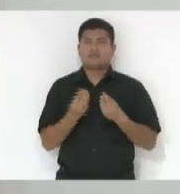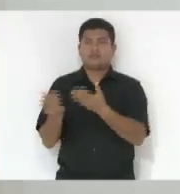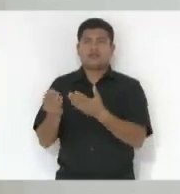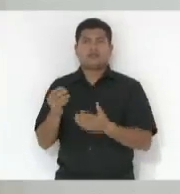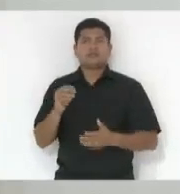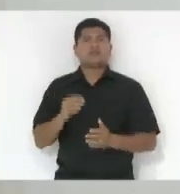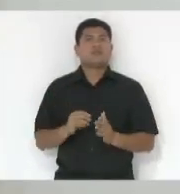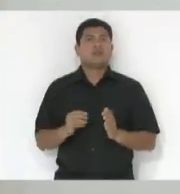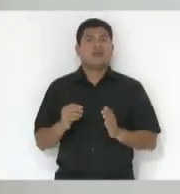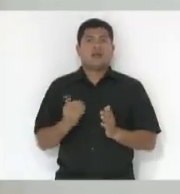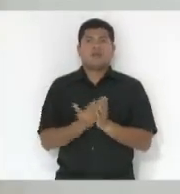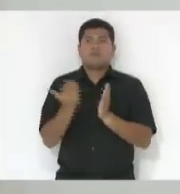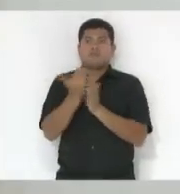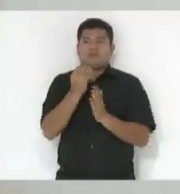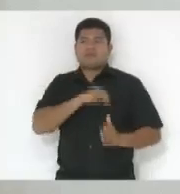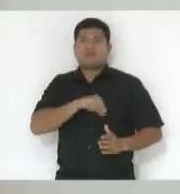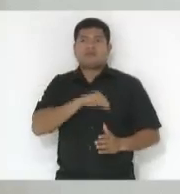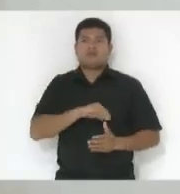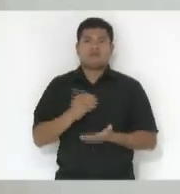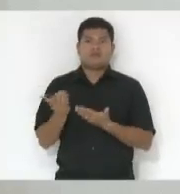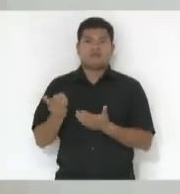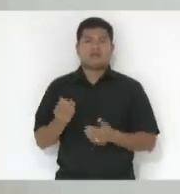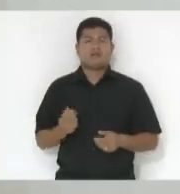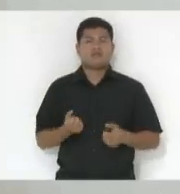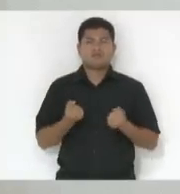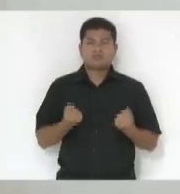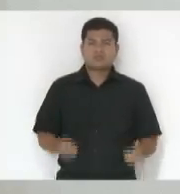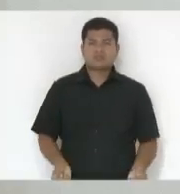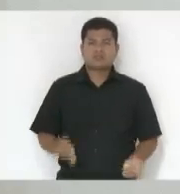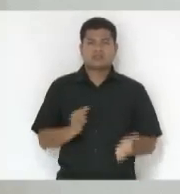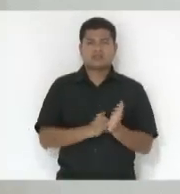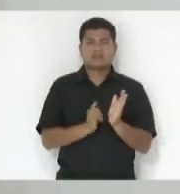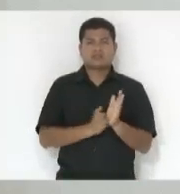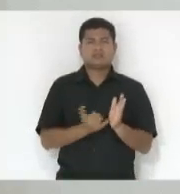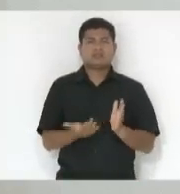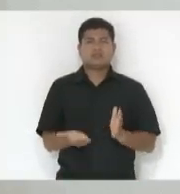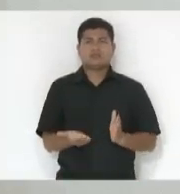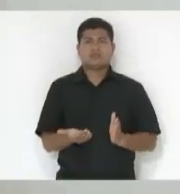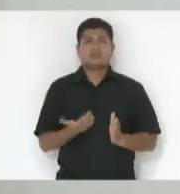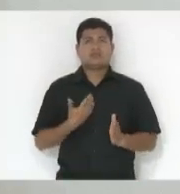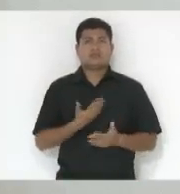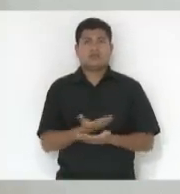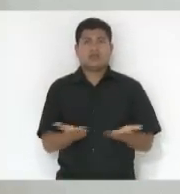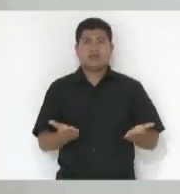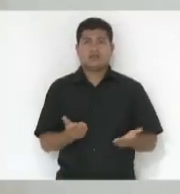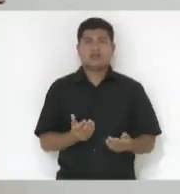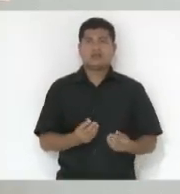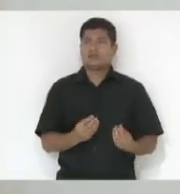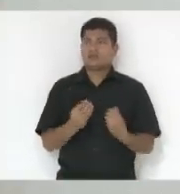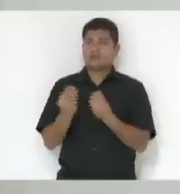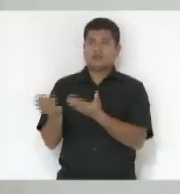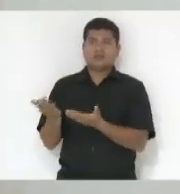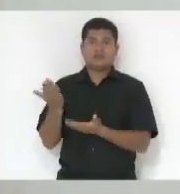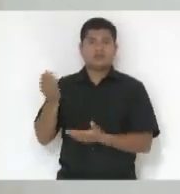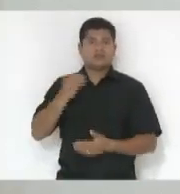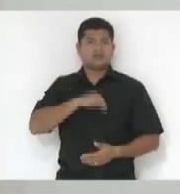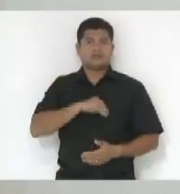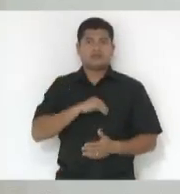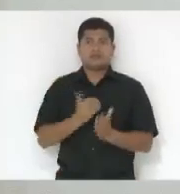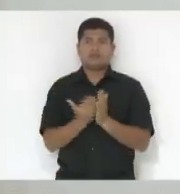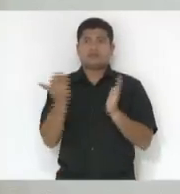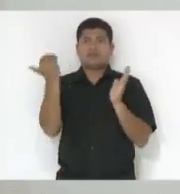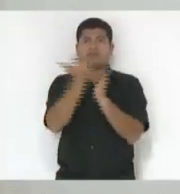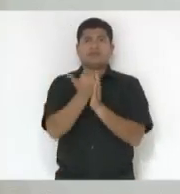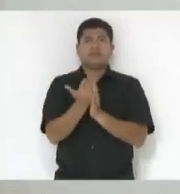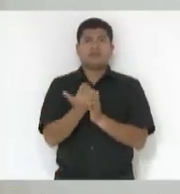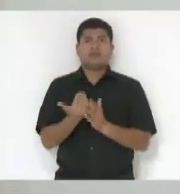oneramos, cobramos pesados impostos de quem ganha menos e passamos para quem ganha mais. É o sujeito que ganha